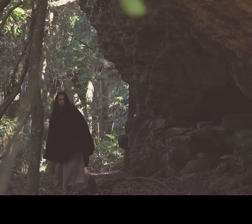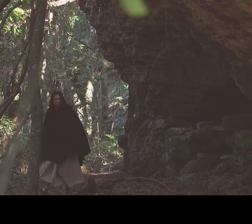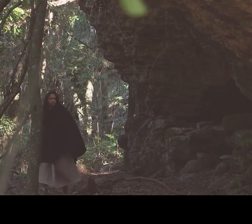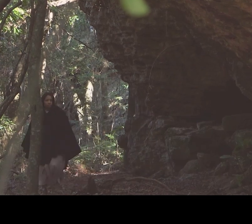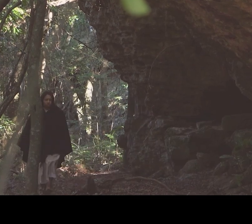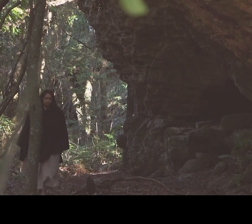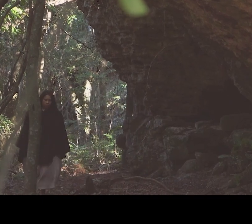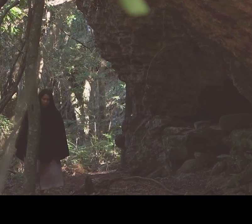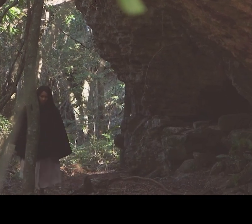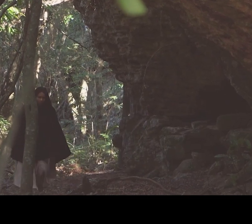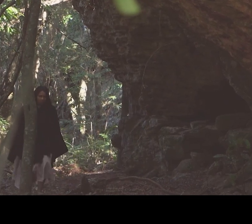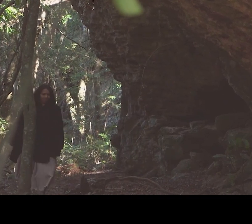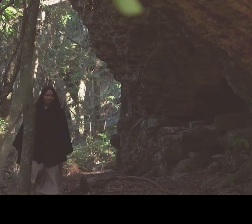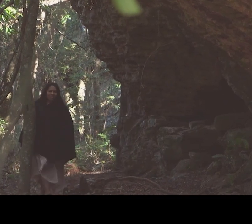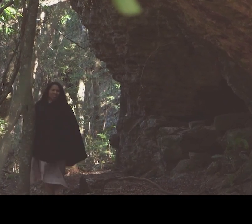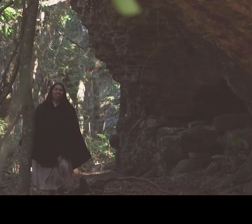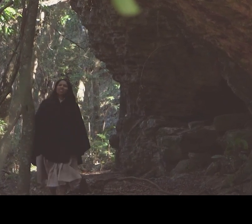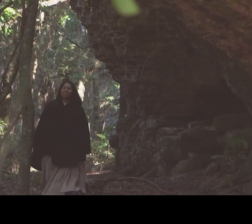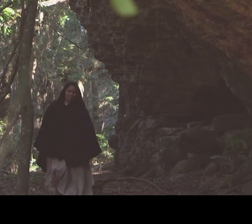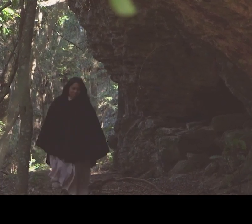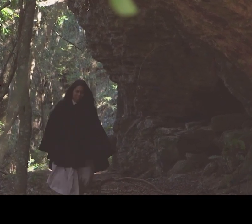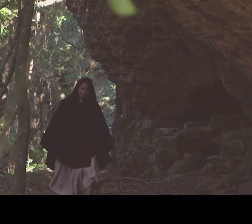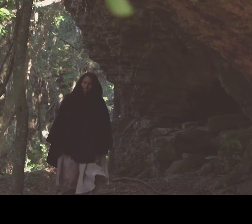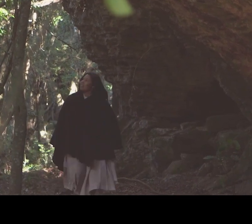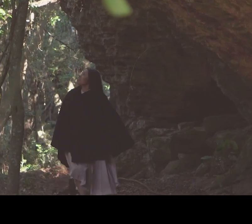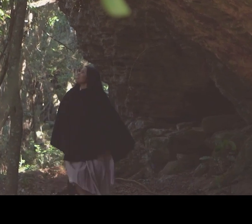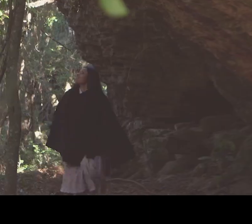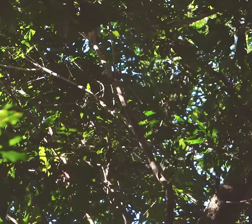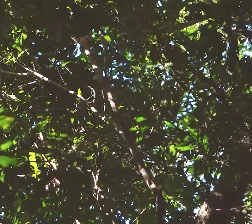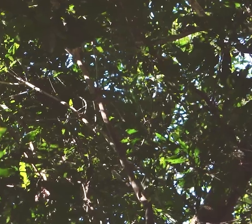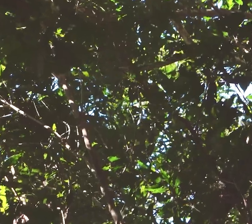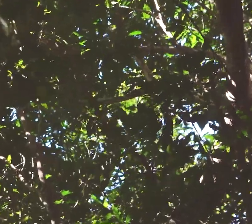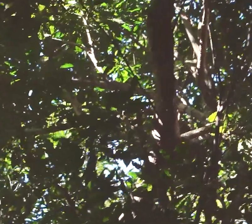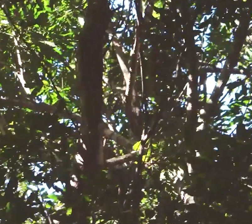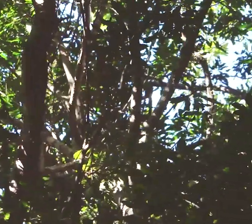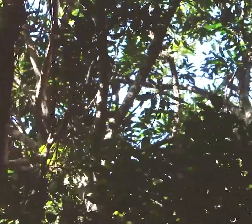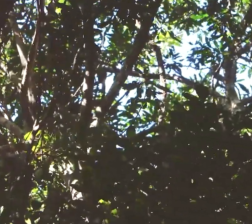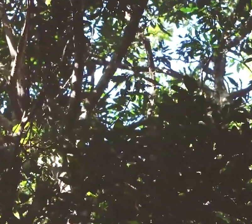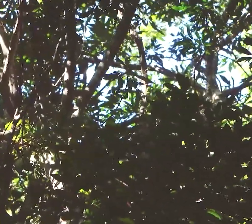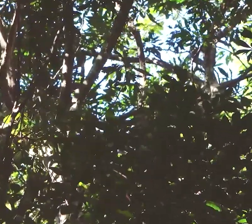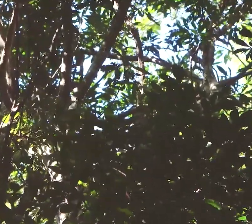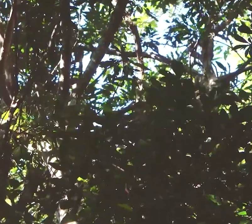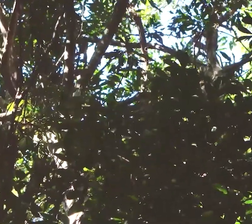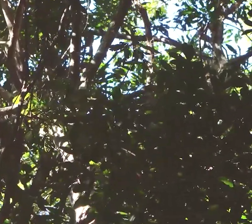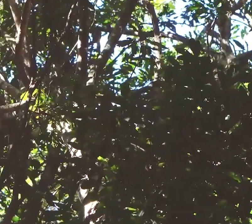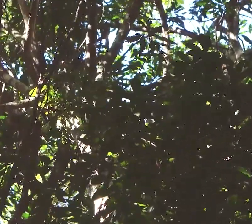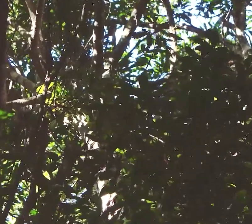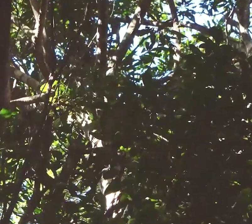gruta. Sorri e dá uma corridinha. Observa a copa de uma árvore